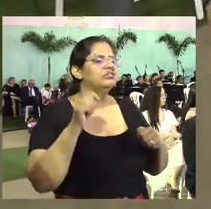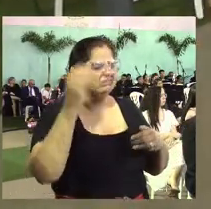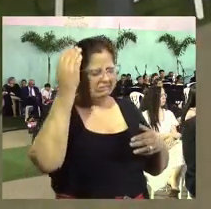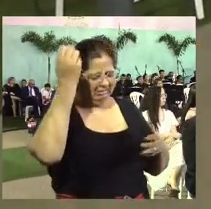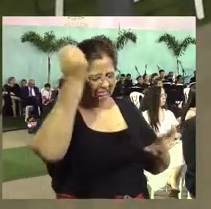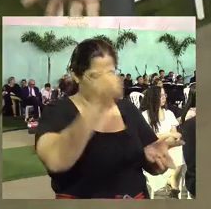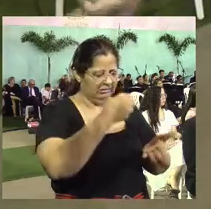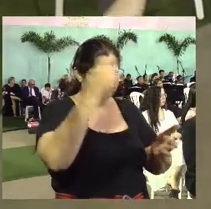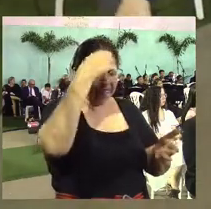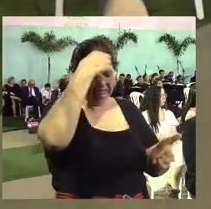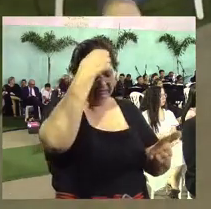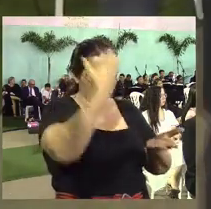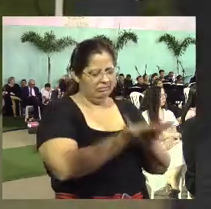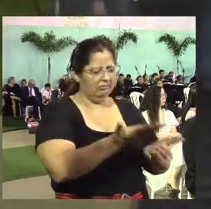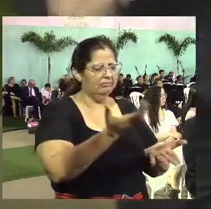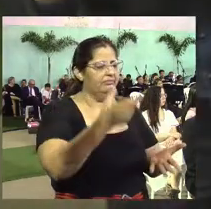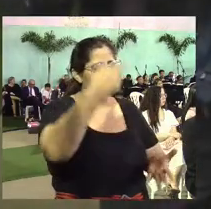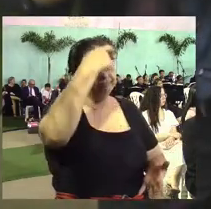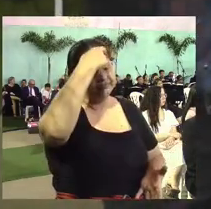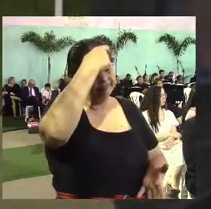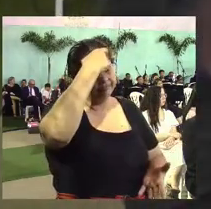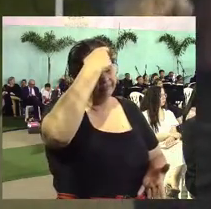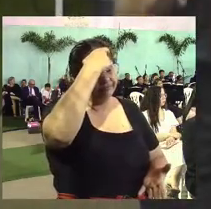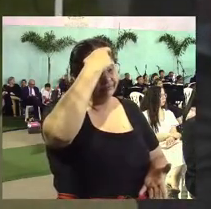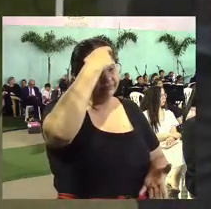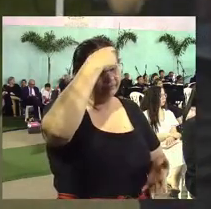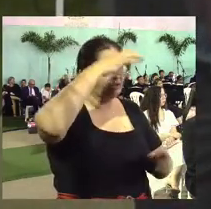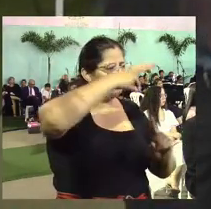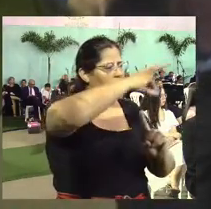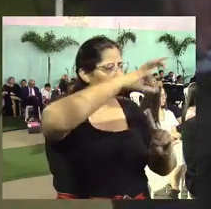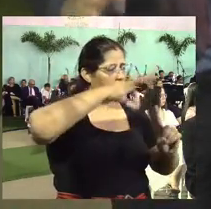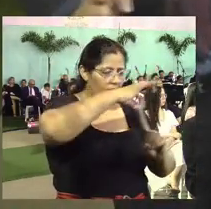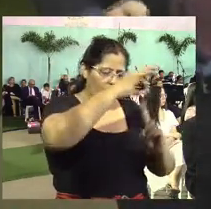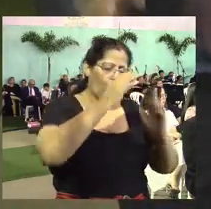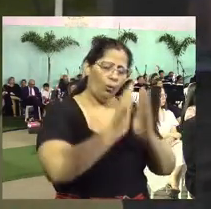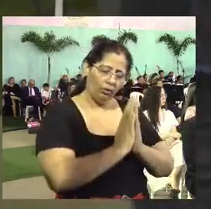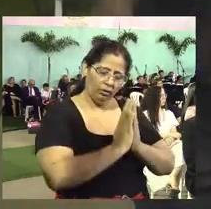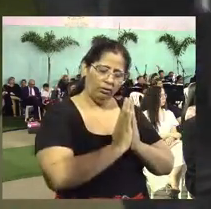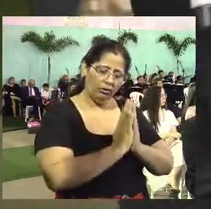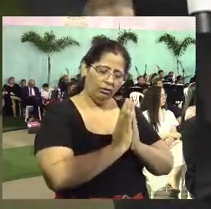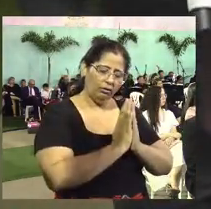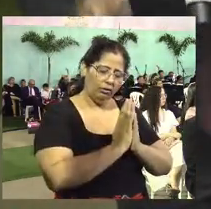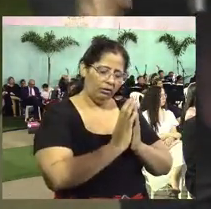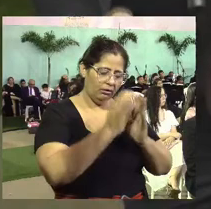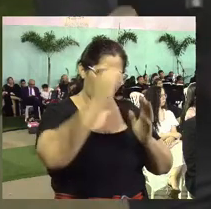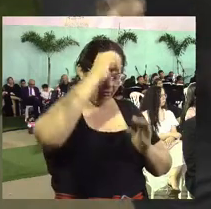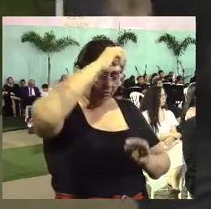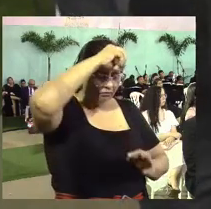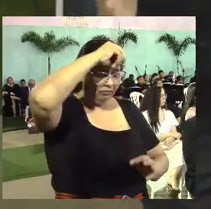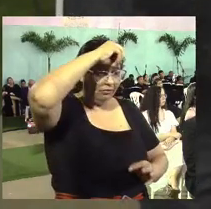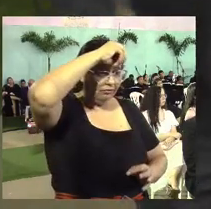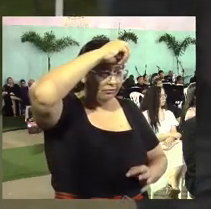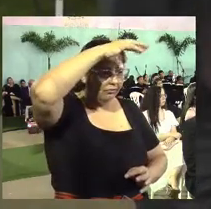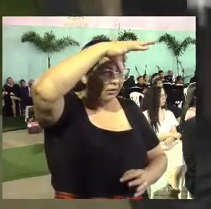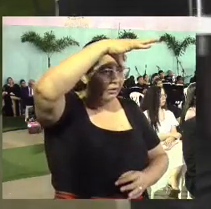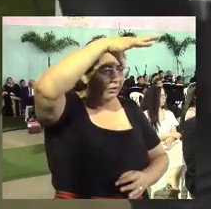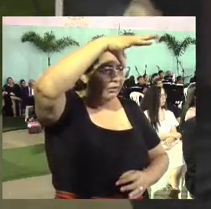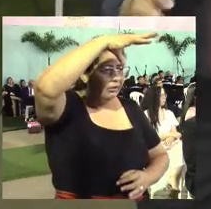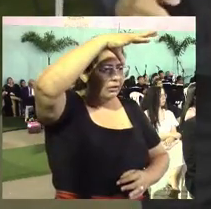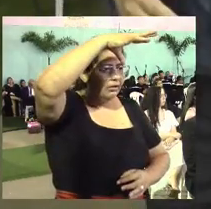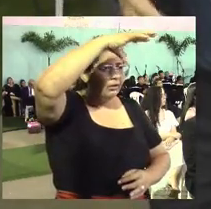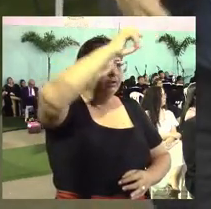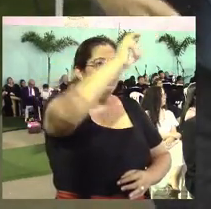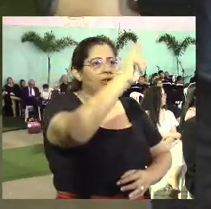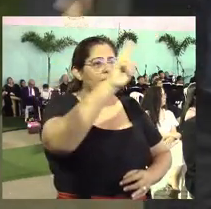quebrada traumatismo e e os pensantes hora que eu vou abrir o subconsciente abre essa consciência dele pai eu te peço